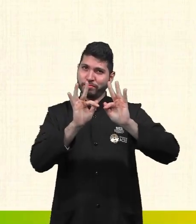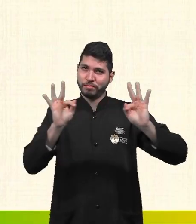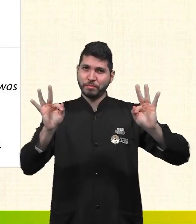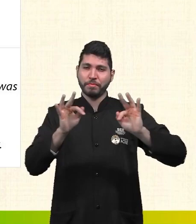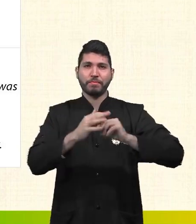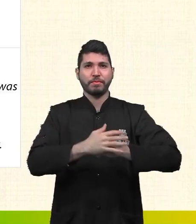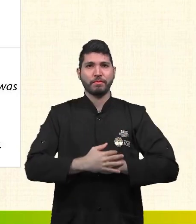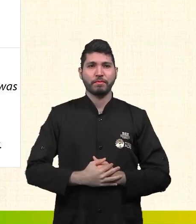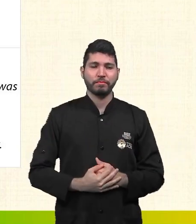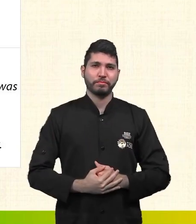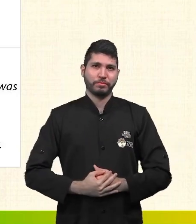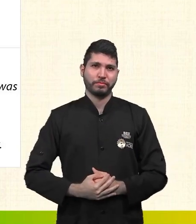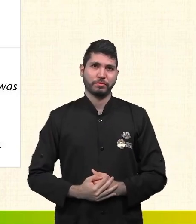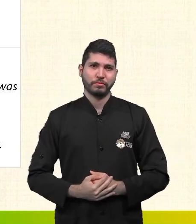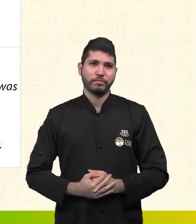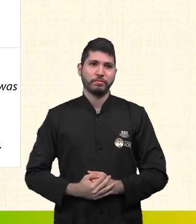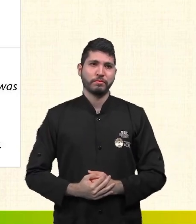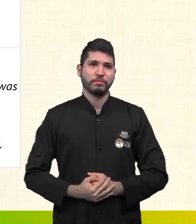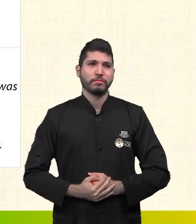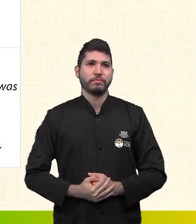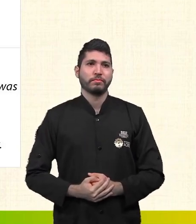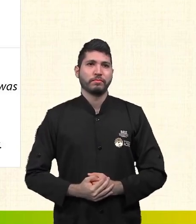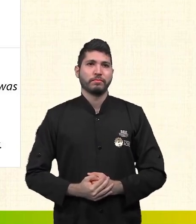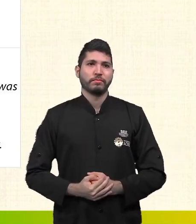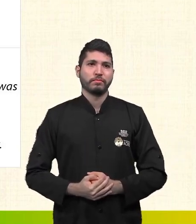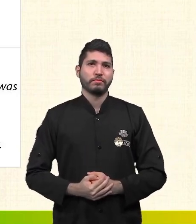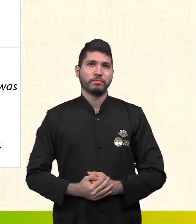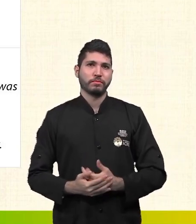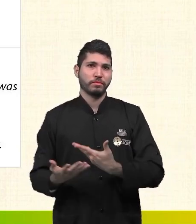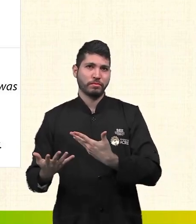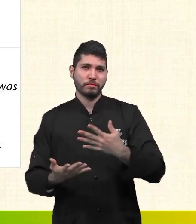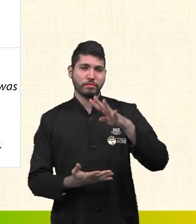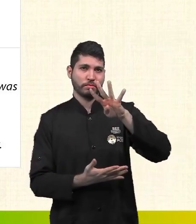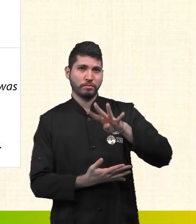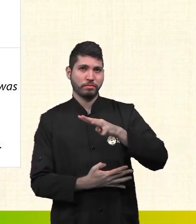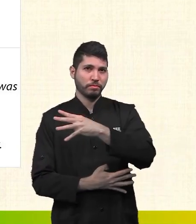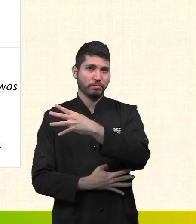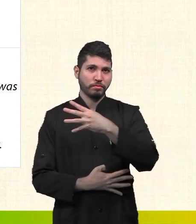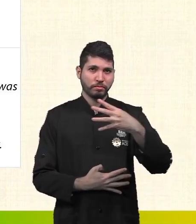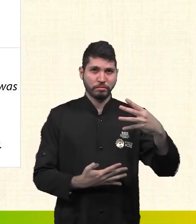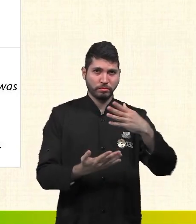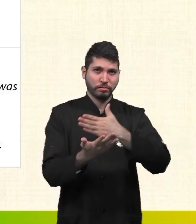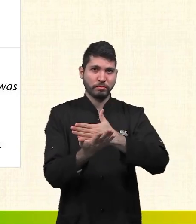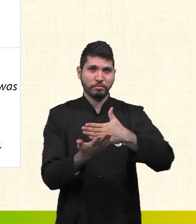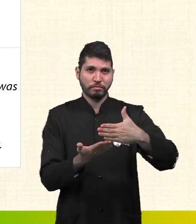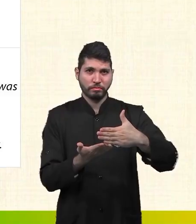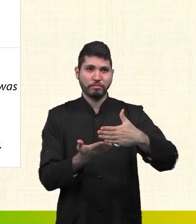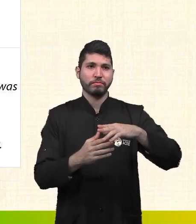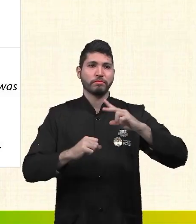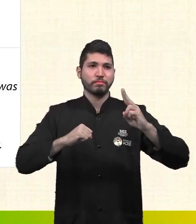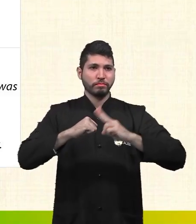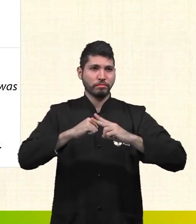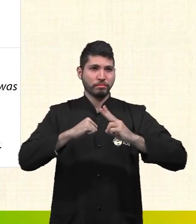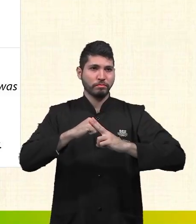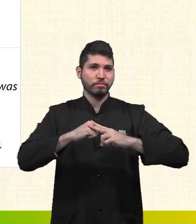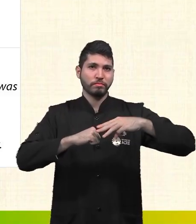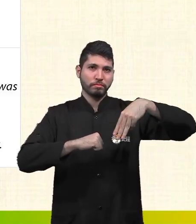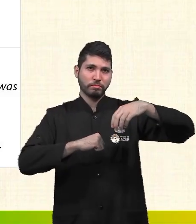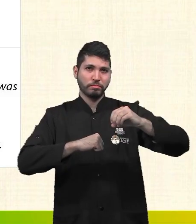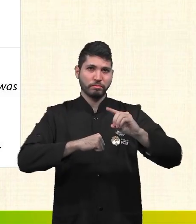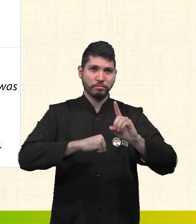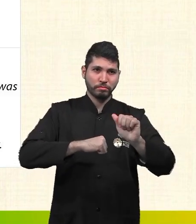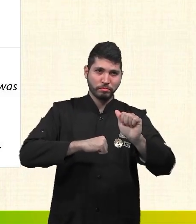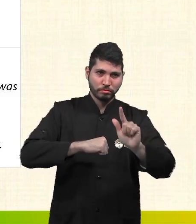novamente. Temos aqui um quadro. Nós vamos começar falando do verbo modal